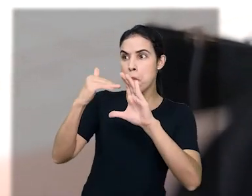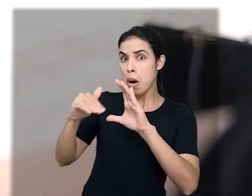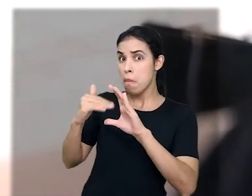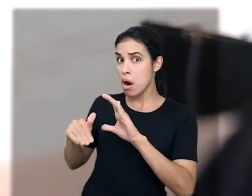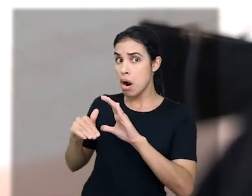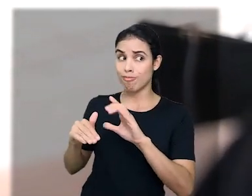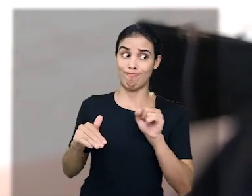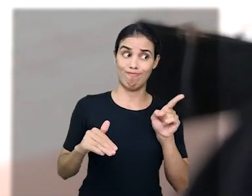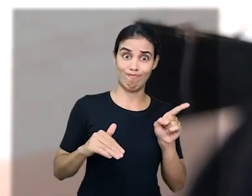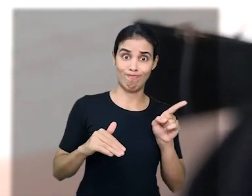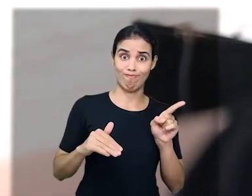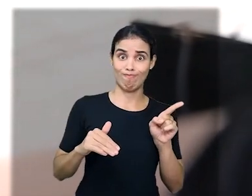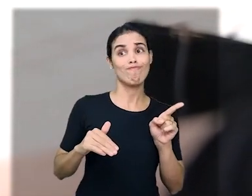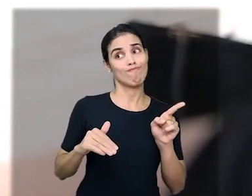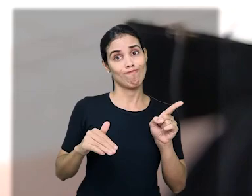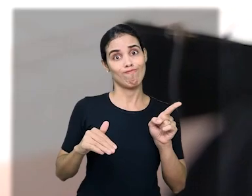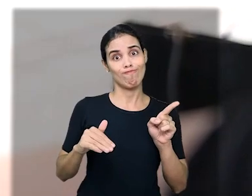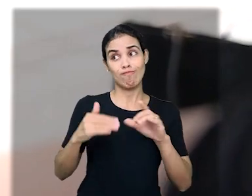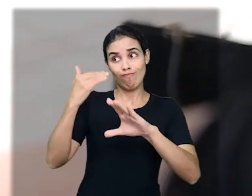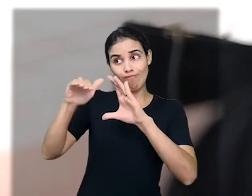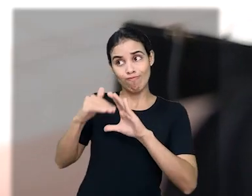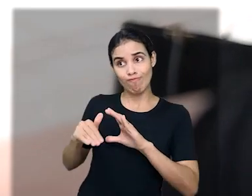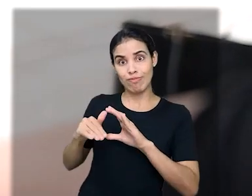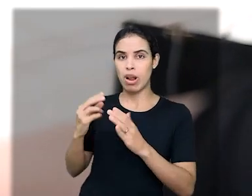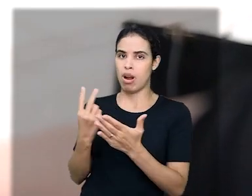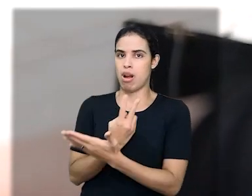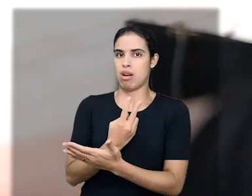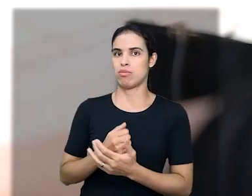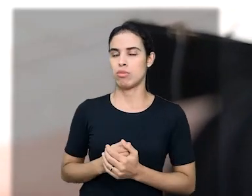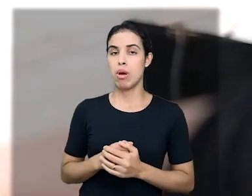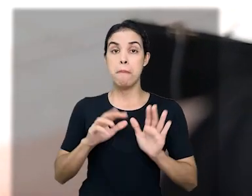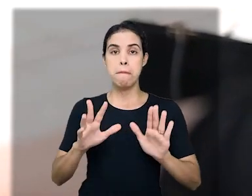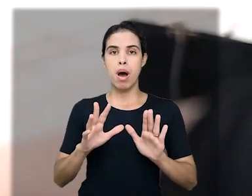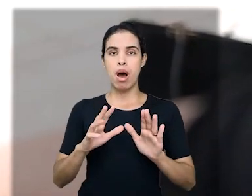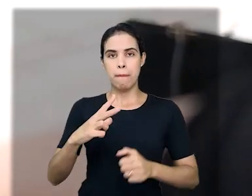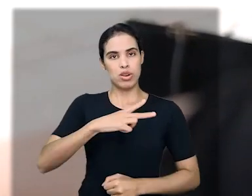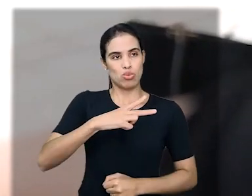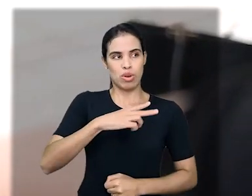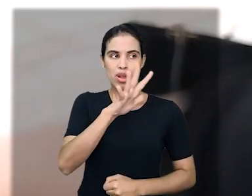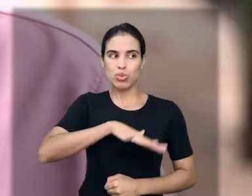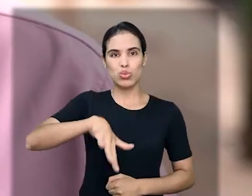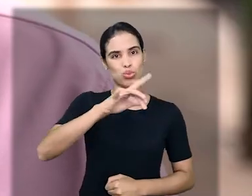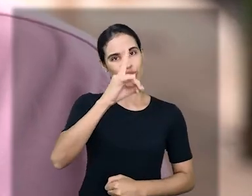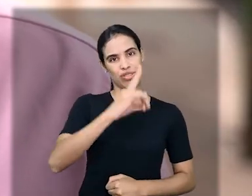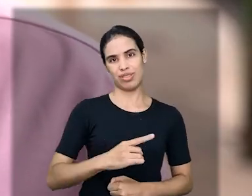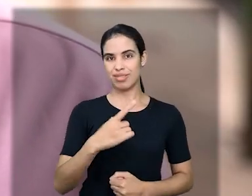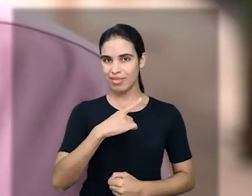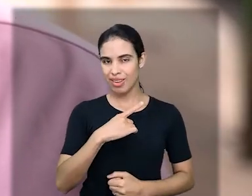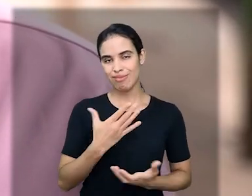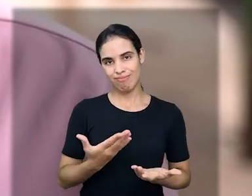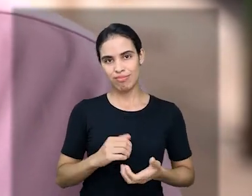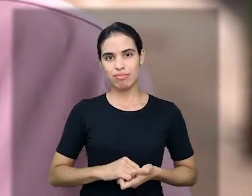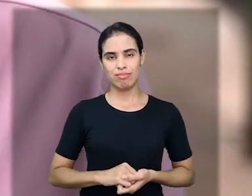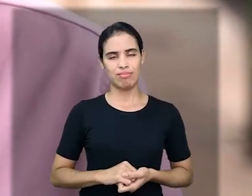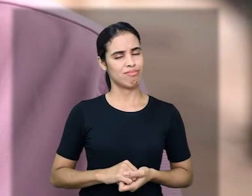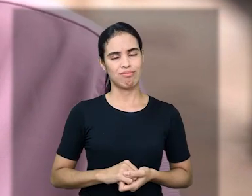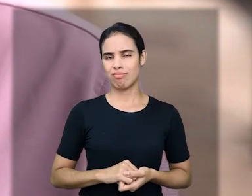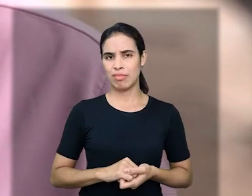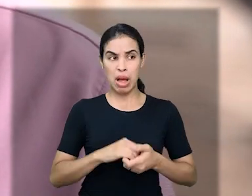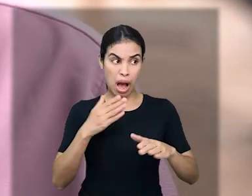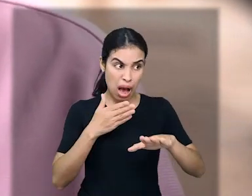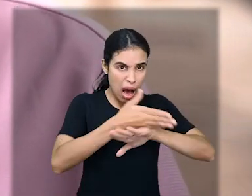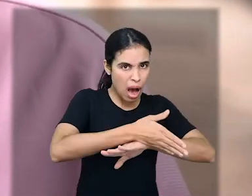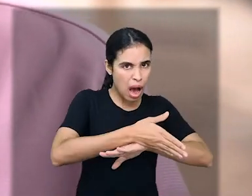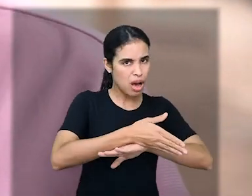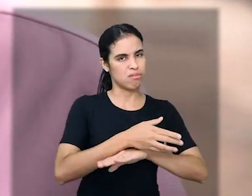que pode virar um problemão, aí já é errado. Mas a privacidade é para todos, né? Não. Porque é muito